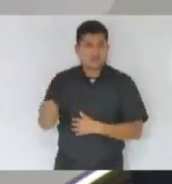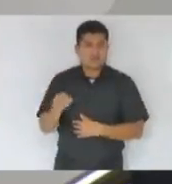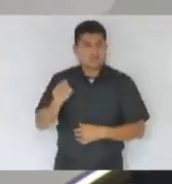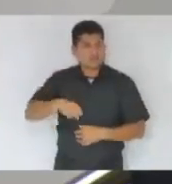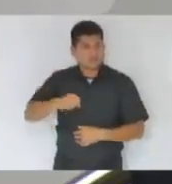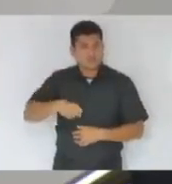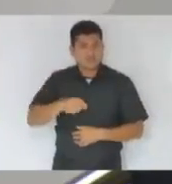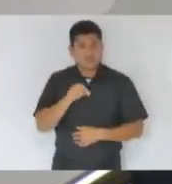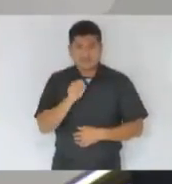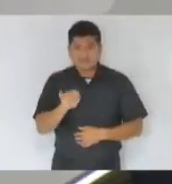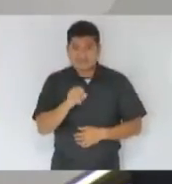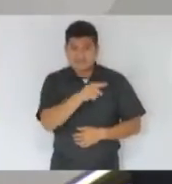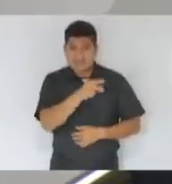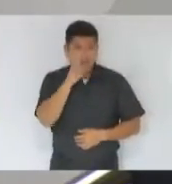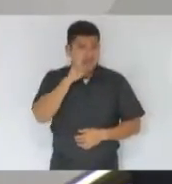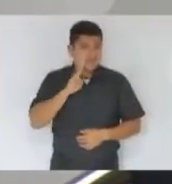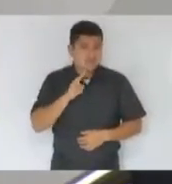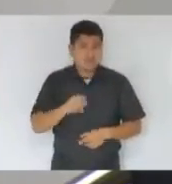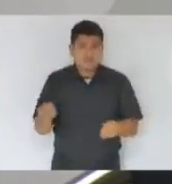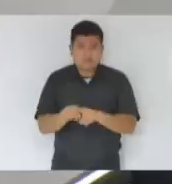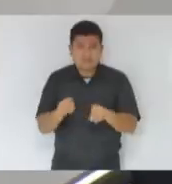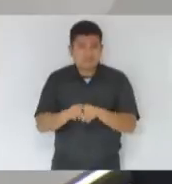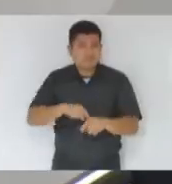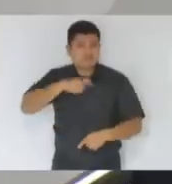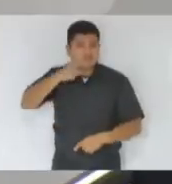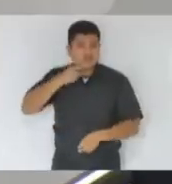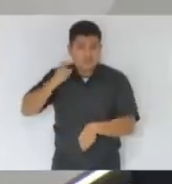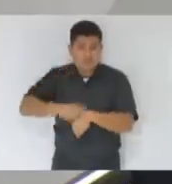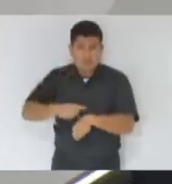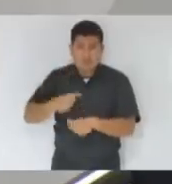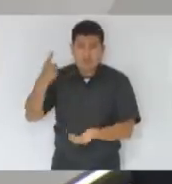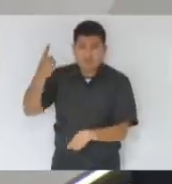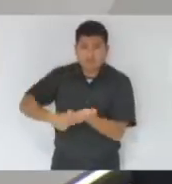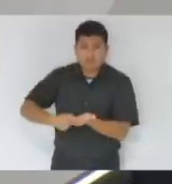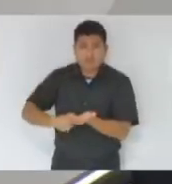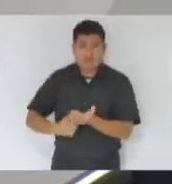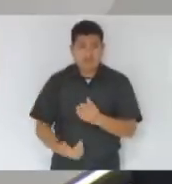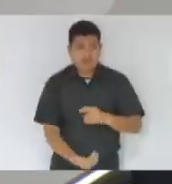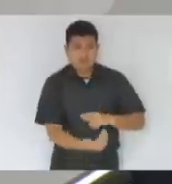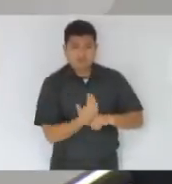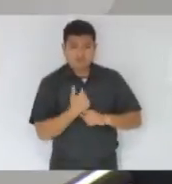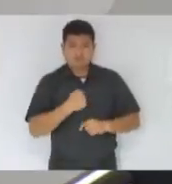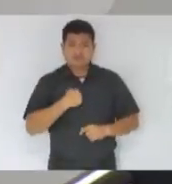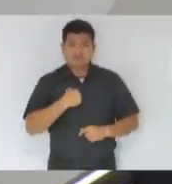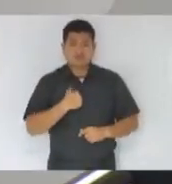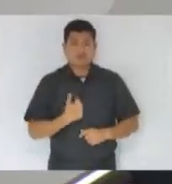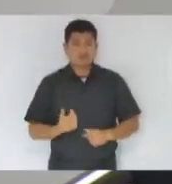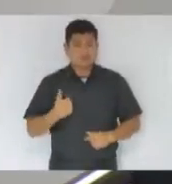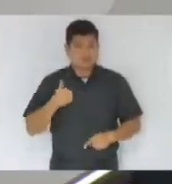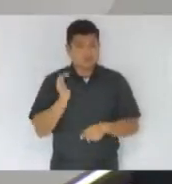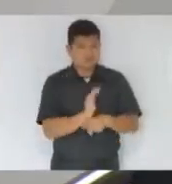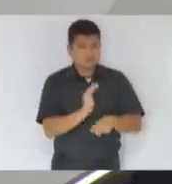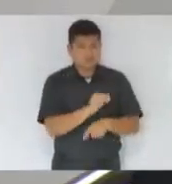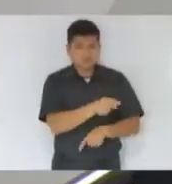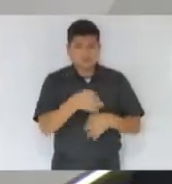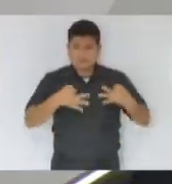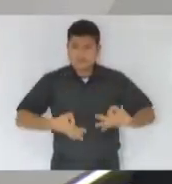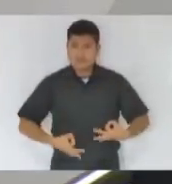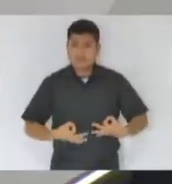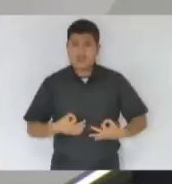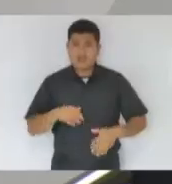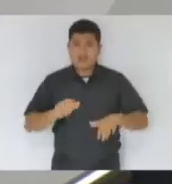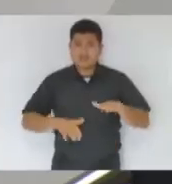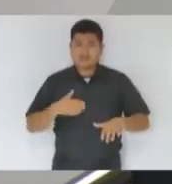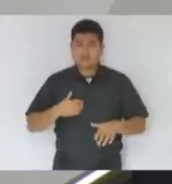Ivanatti também não está conseguindo horário com o governador, com o secretário, então fale comigo. Porque às vezes é questão de postura, às vezes é questão de